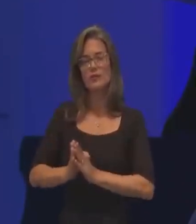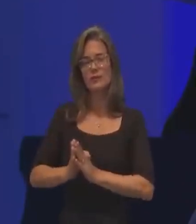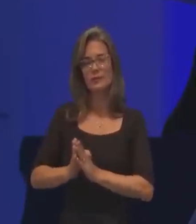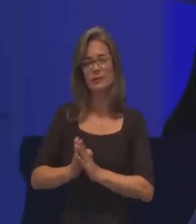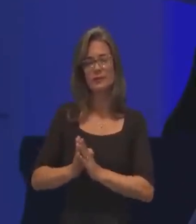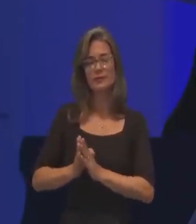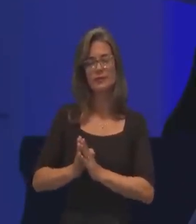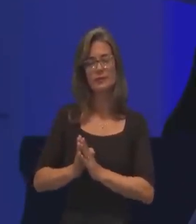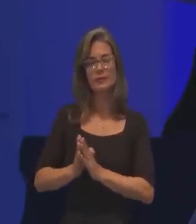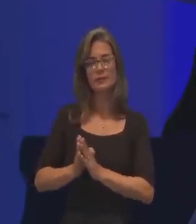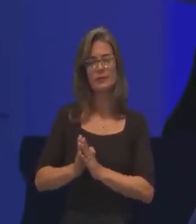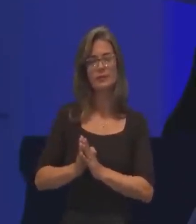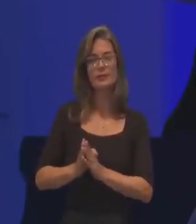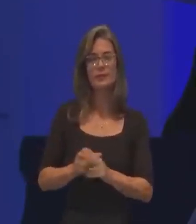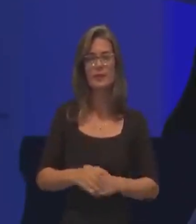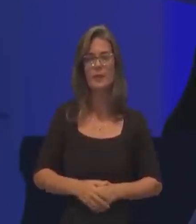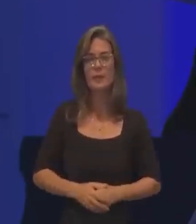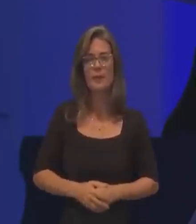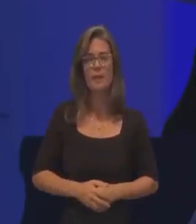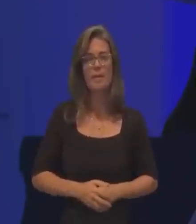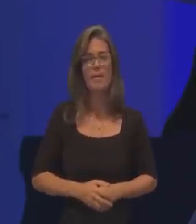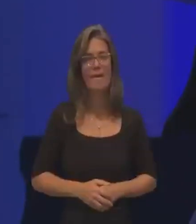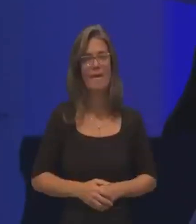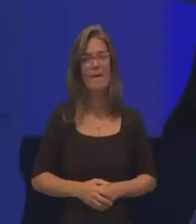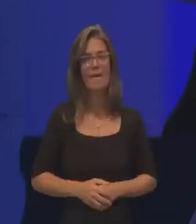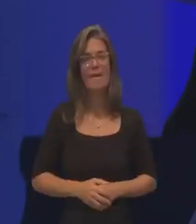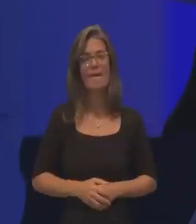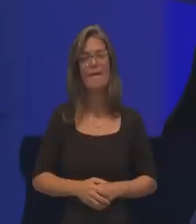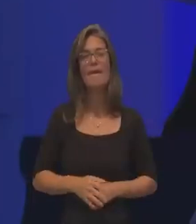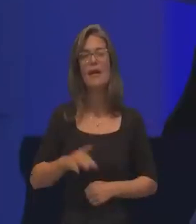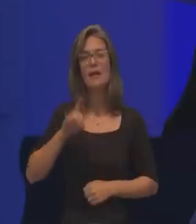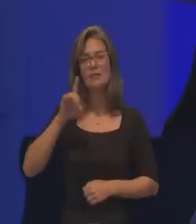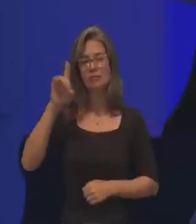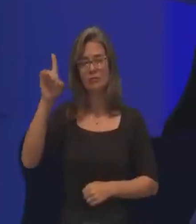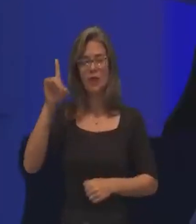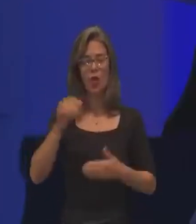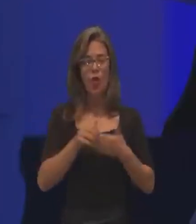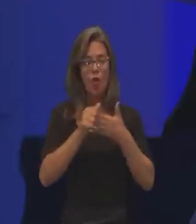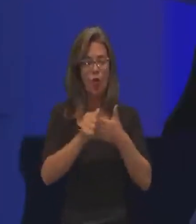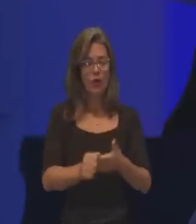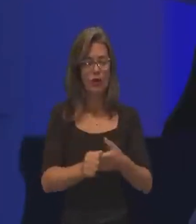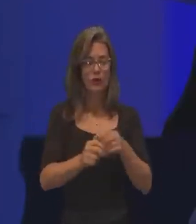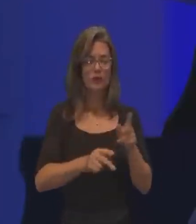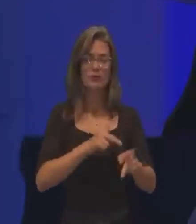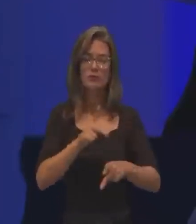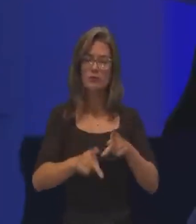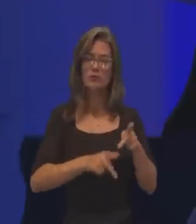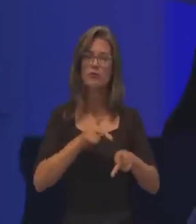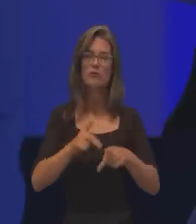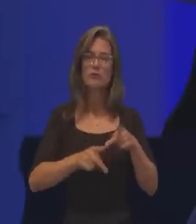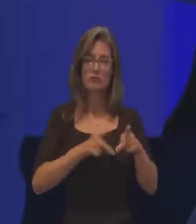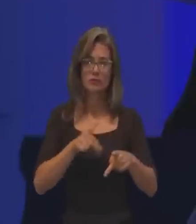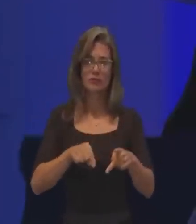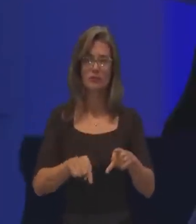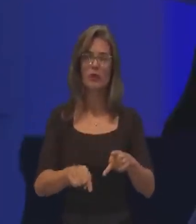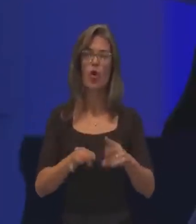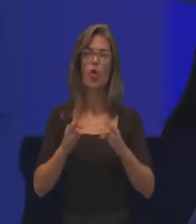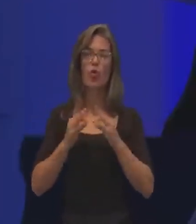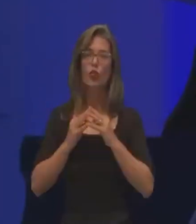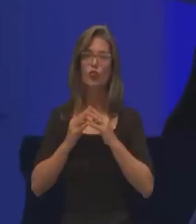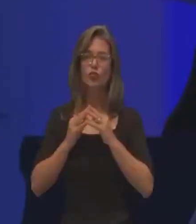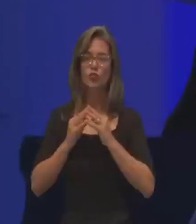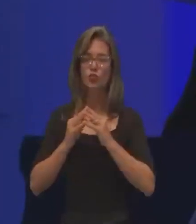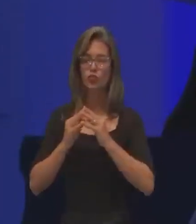E de uma forma simbólica para o próprio Deus, apontando para o seu povo de uma forma didática, o tabernáculo que se